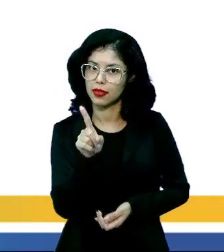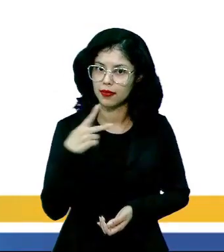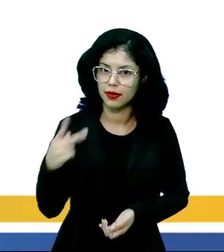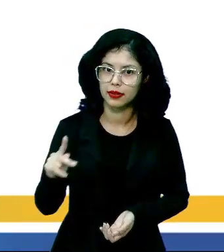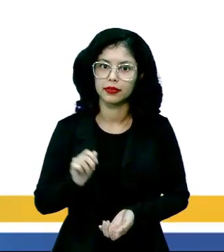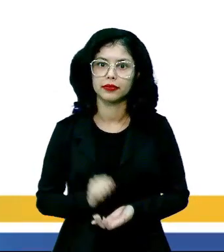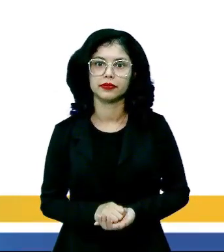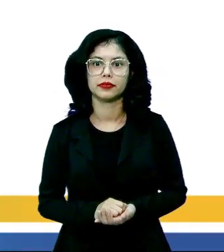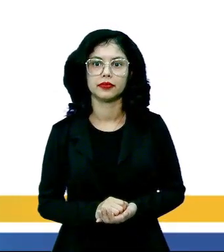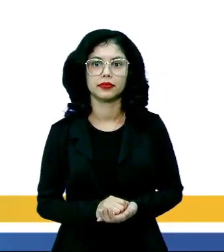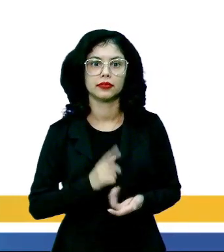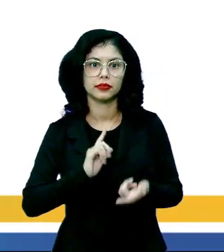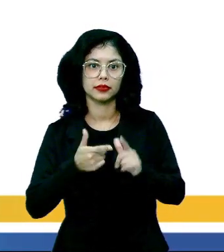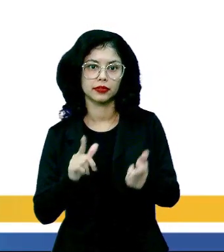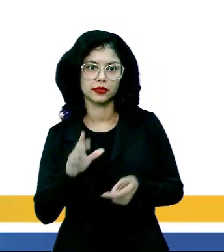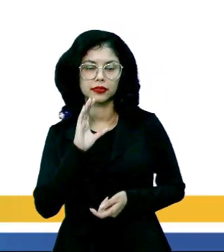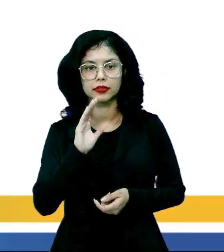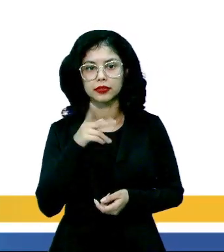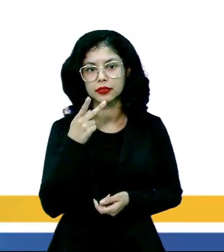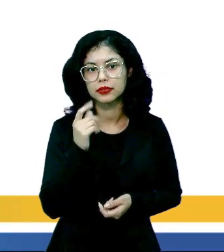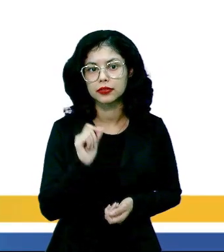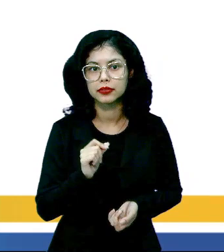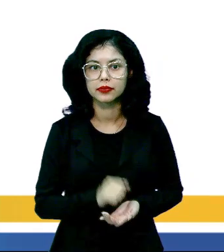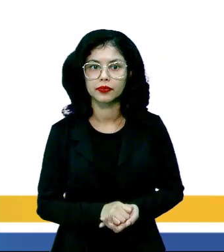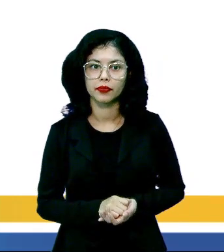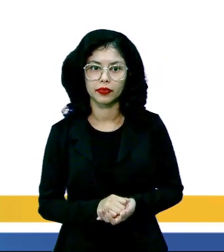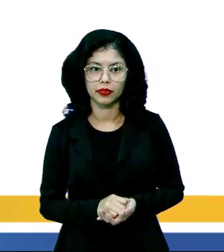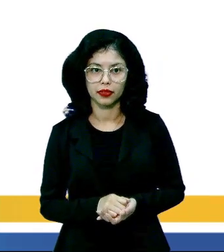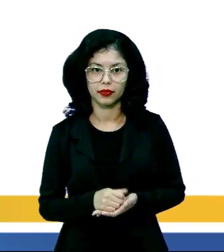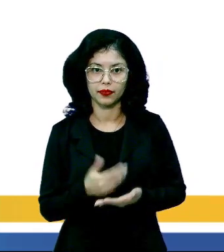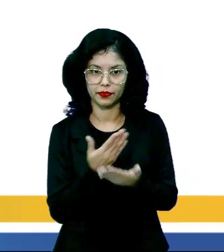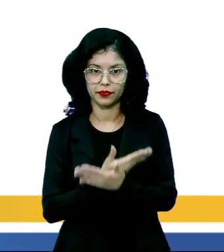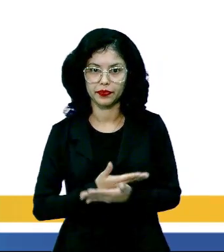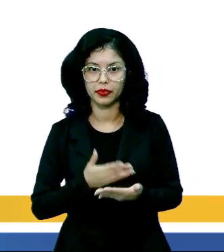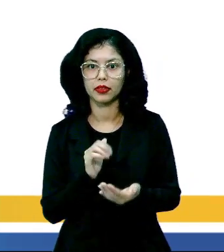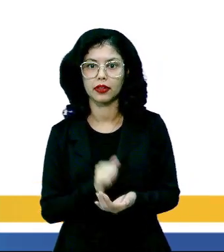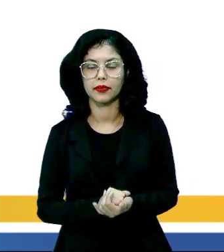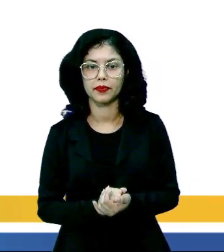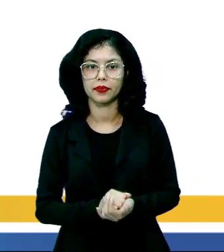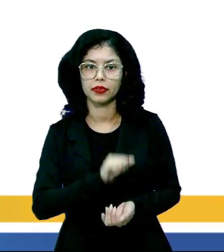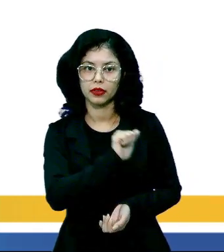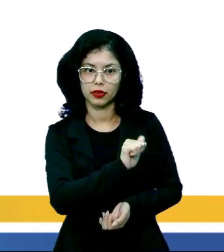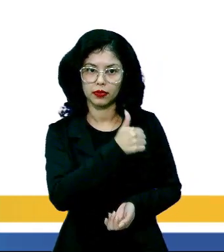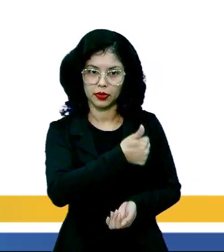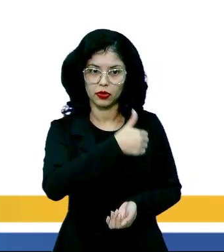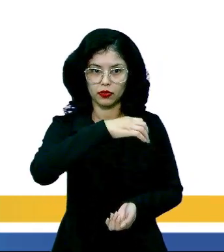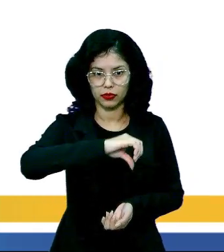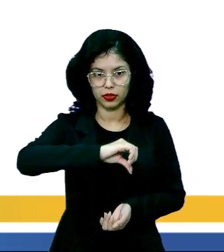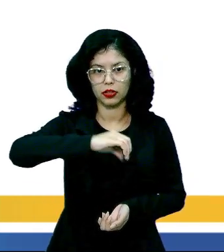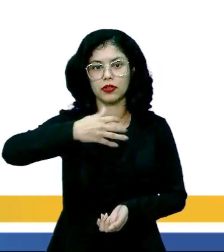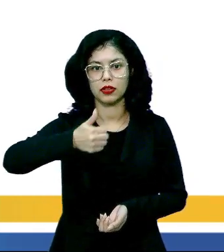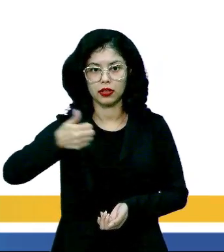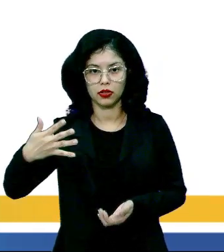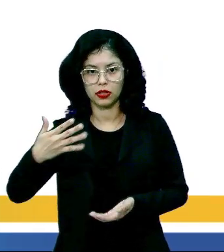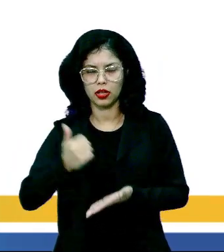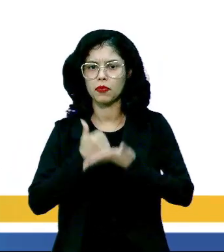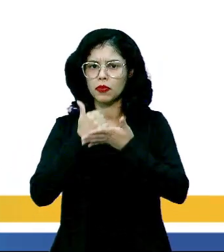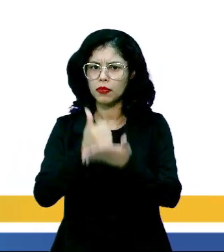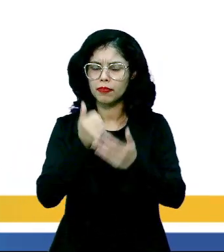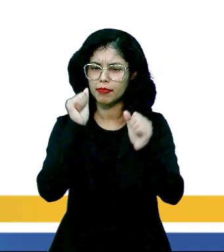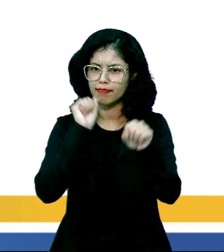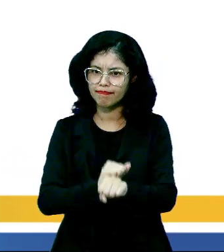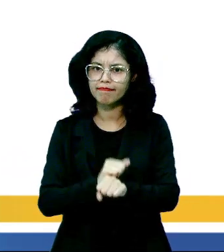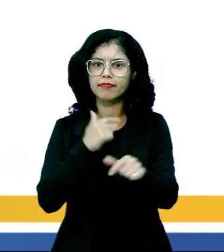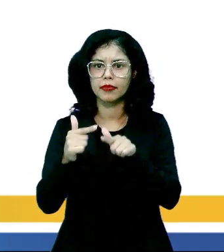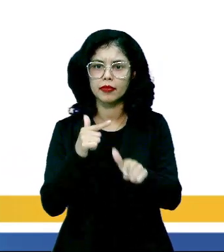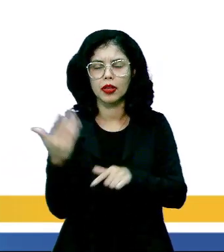né a nossa letra C O que é que ela diz por isso que eu digo cuidado galera em 1914 se aposentou devido